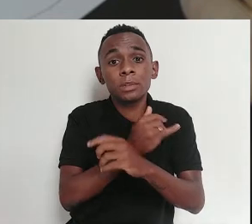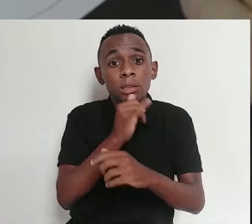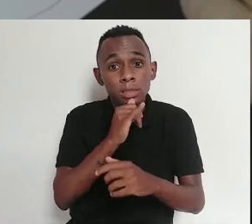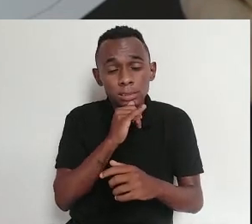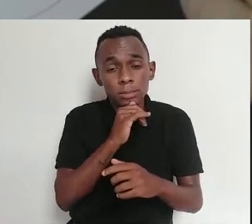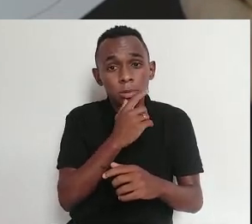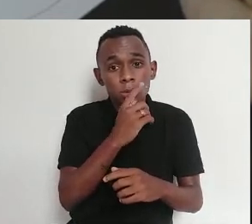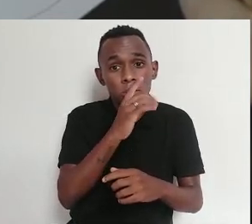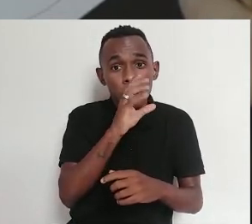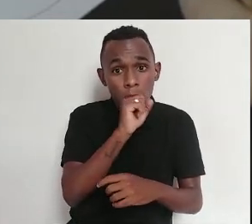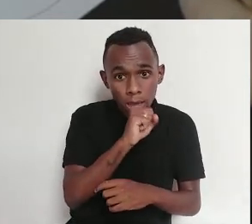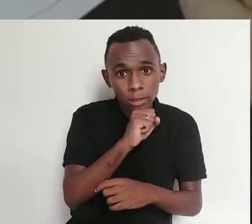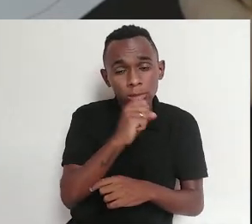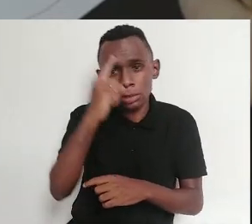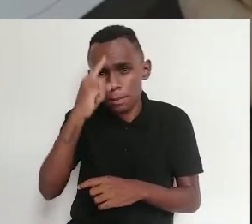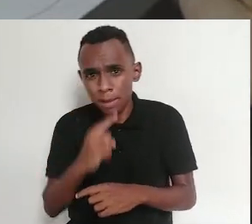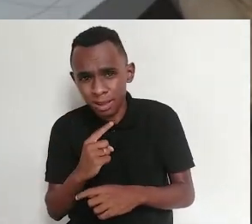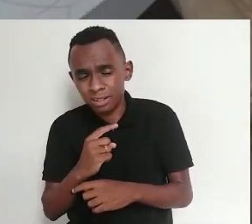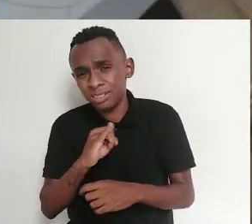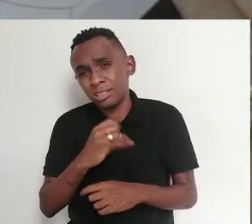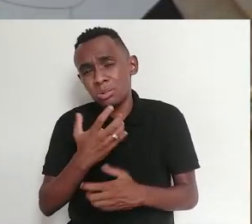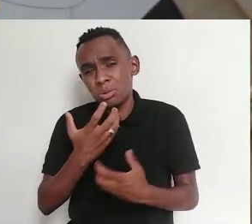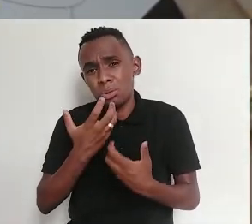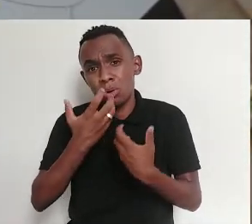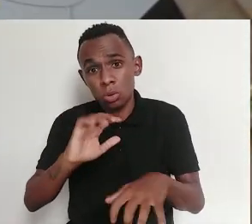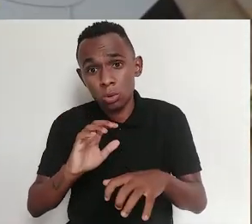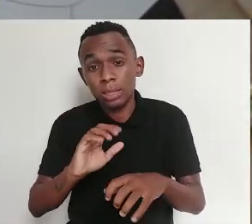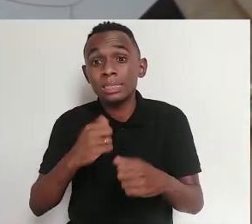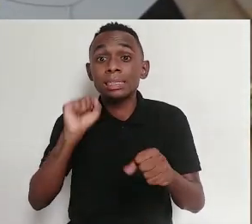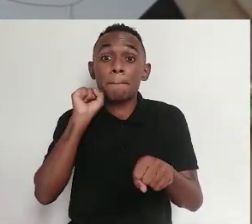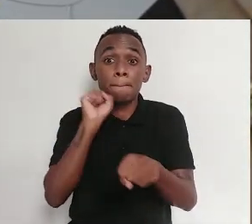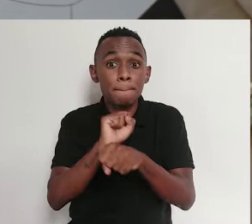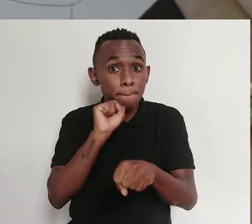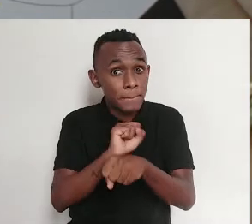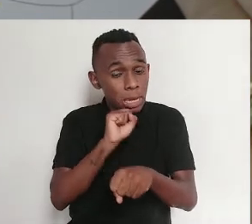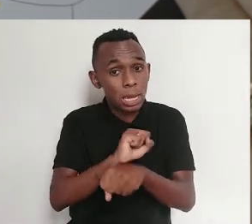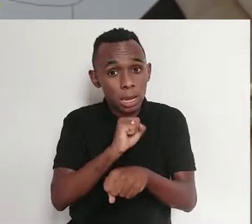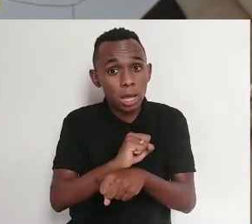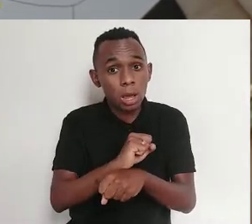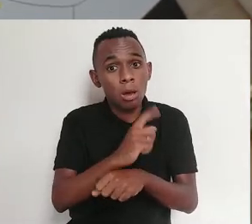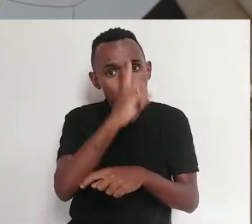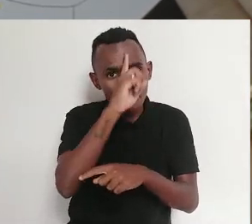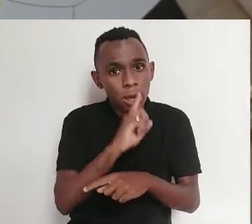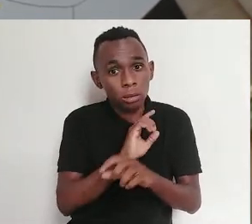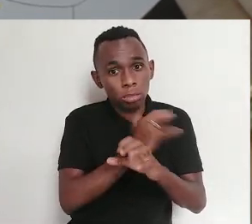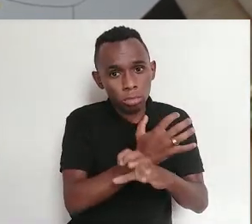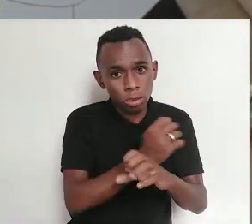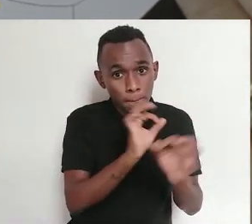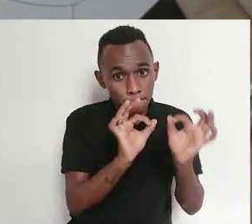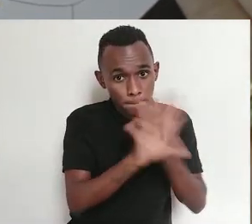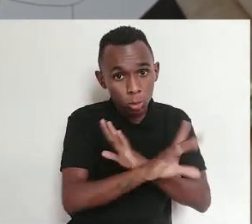molhado e eles já estão se fundindo. Se eu não quisesse esse efeito aqui, eu precisava esperar o amarelo secar